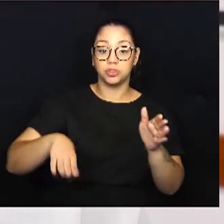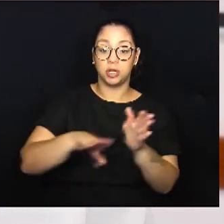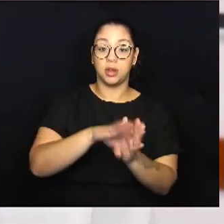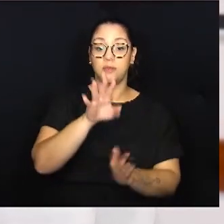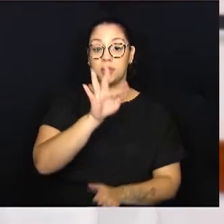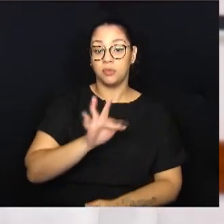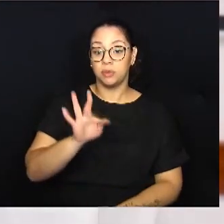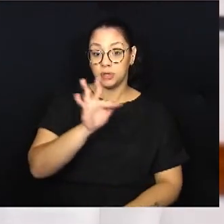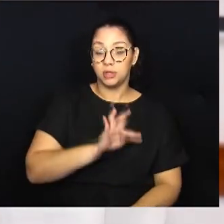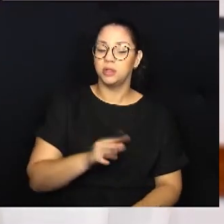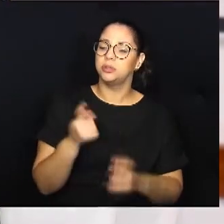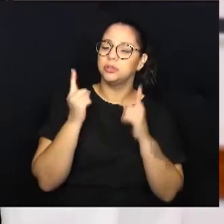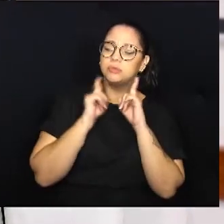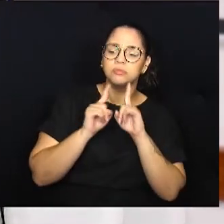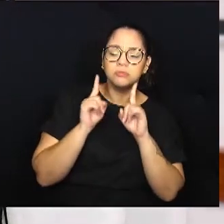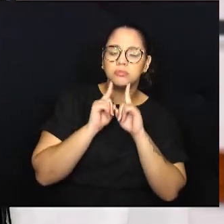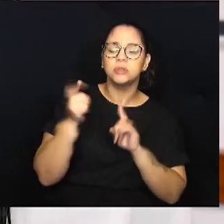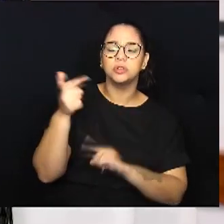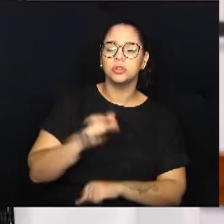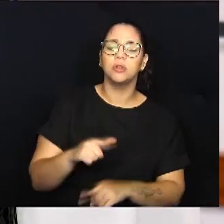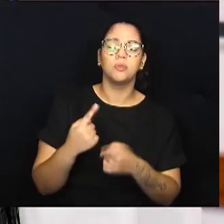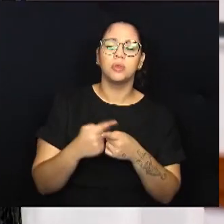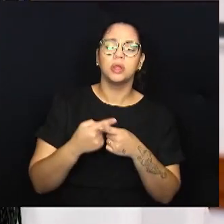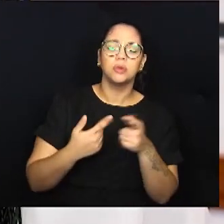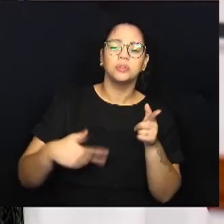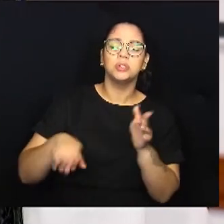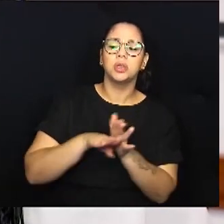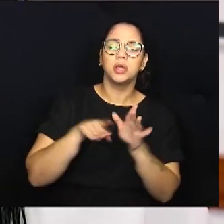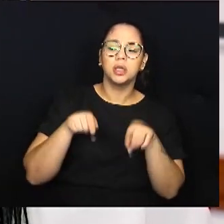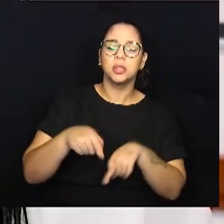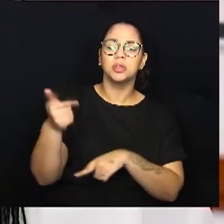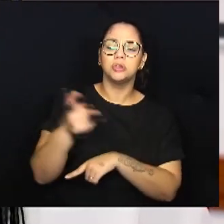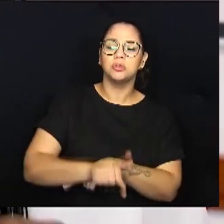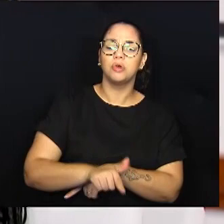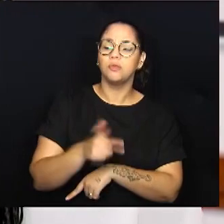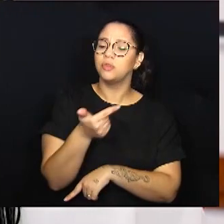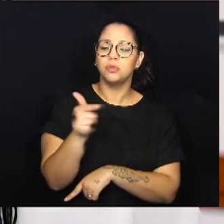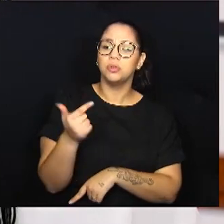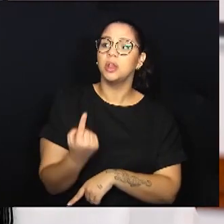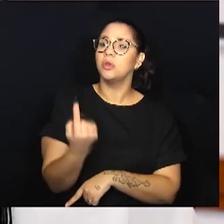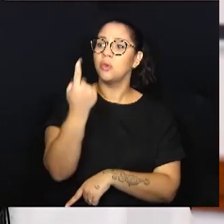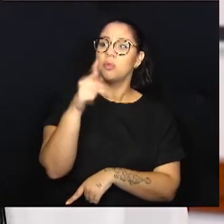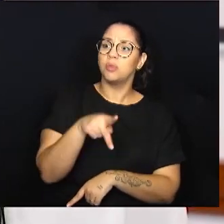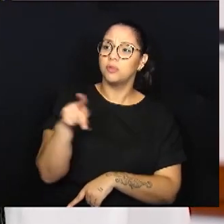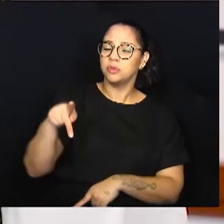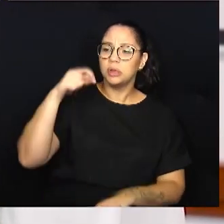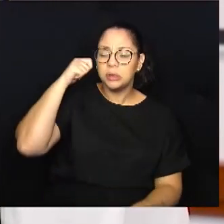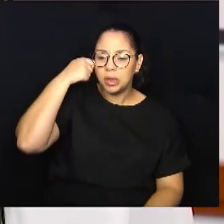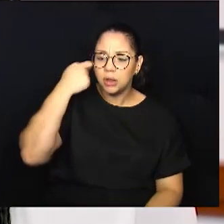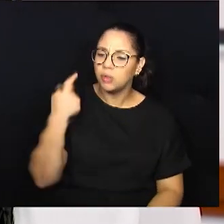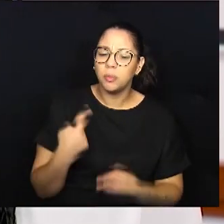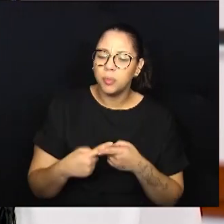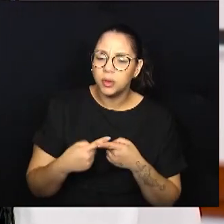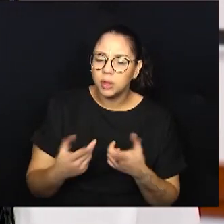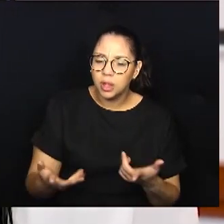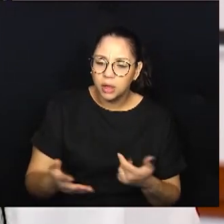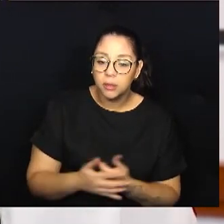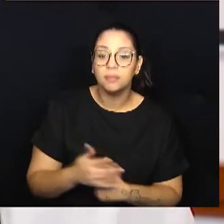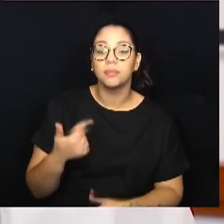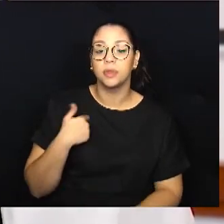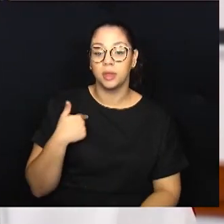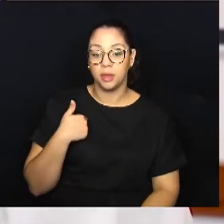fazer o mesmo questionamento. Por que eu cheguei aqui na faculdade e eu não tenho um professor negro? E aí eu me coloco